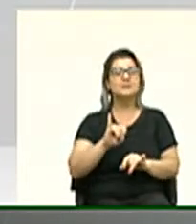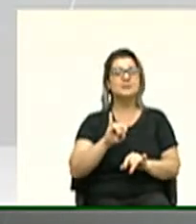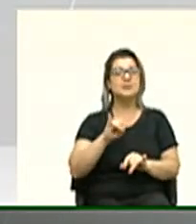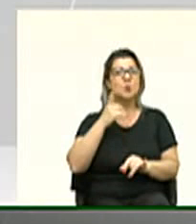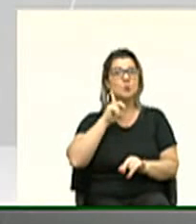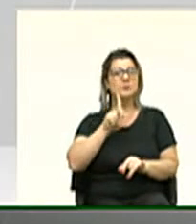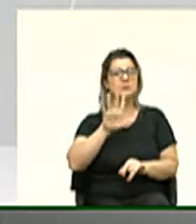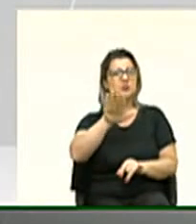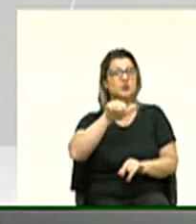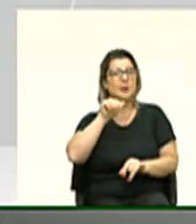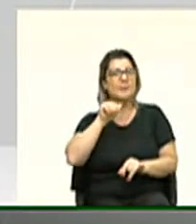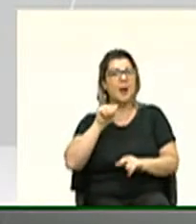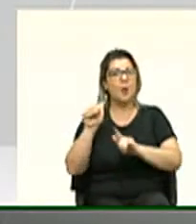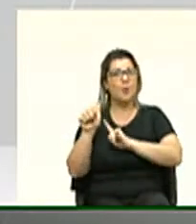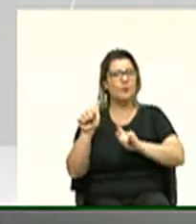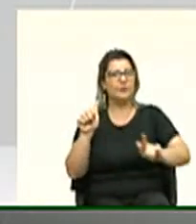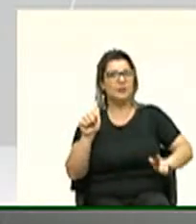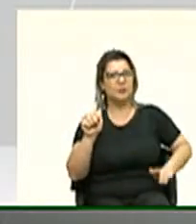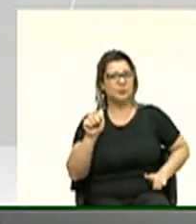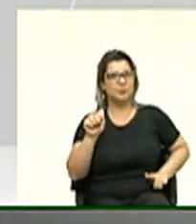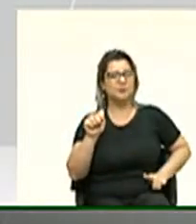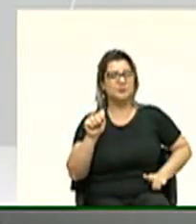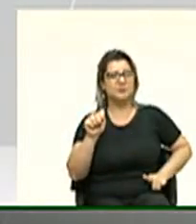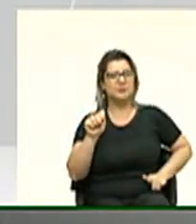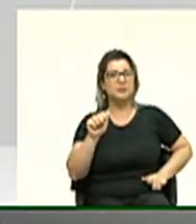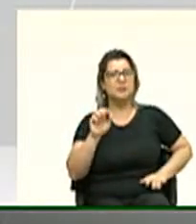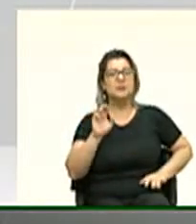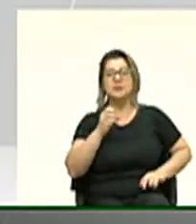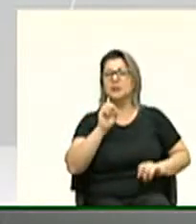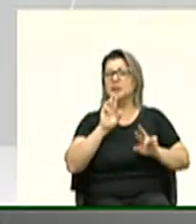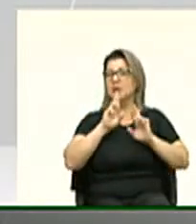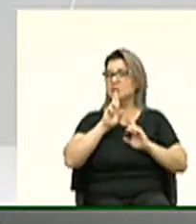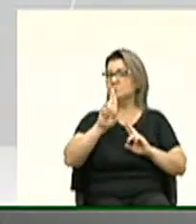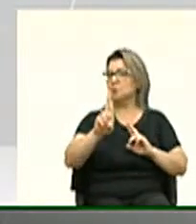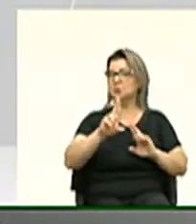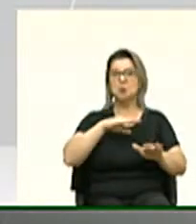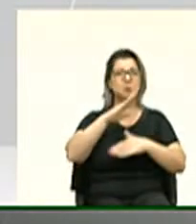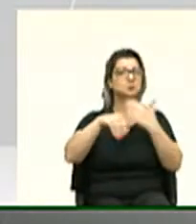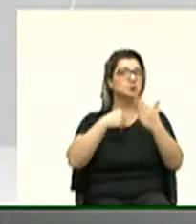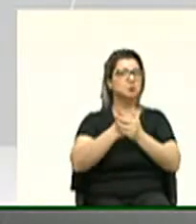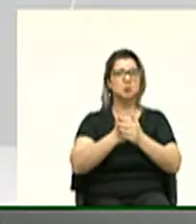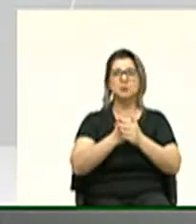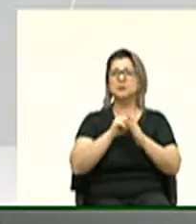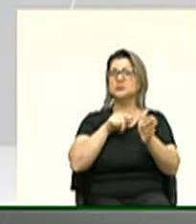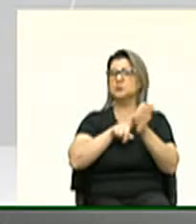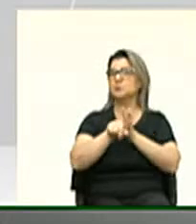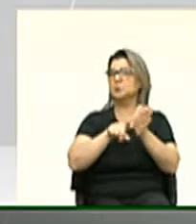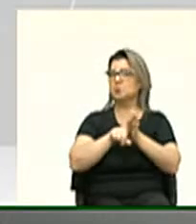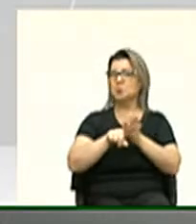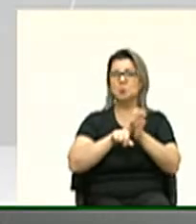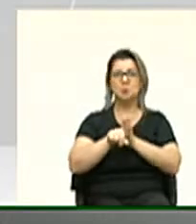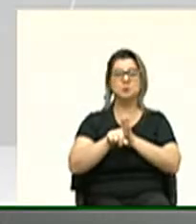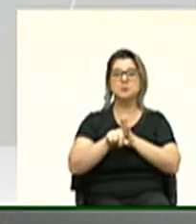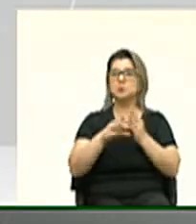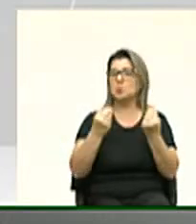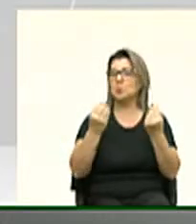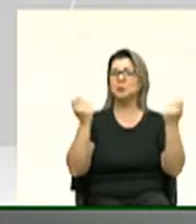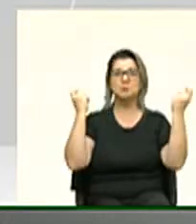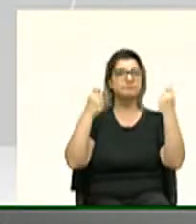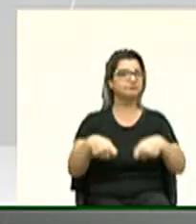próprio governador tem respondido a todas as questões com uma máxima competência, né, e a secretária da